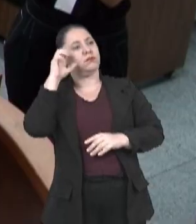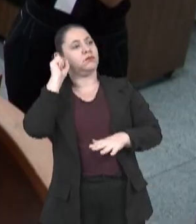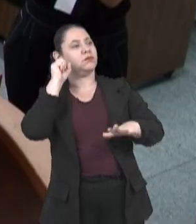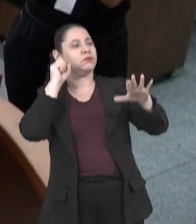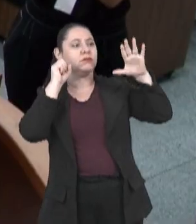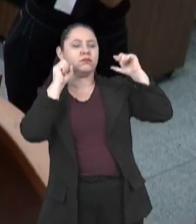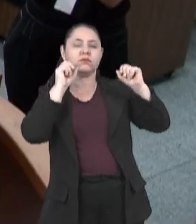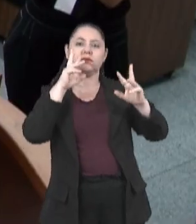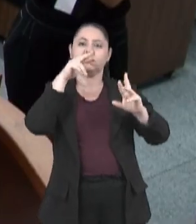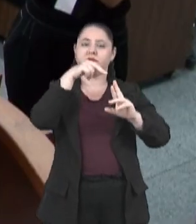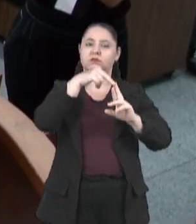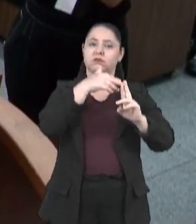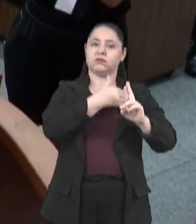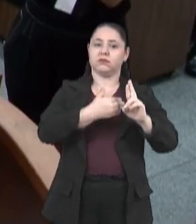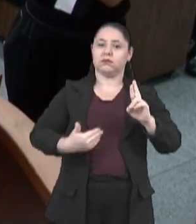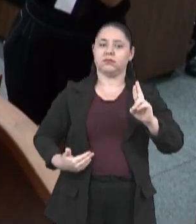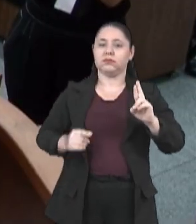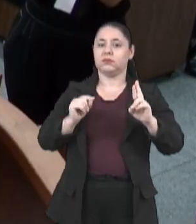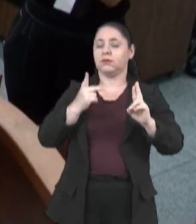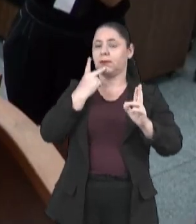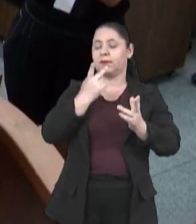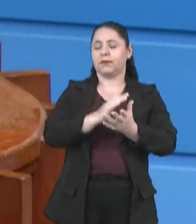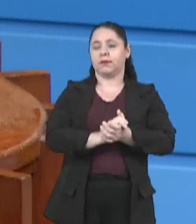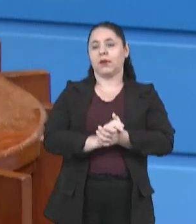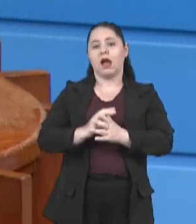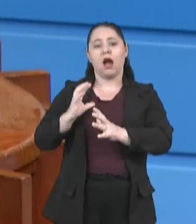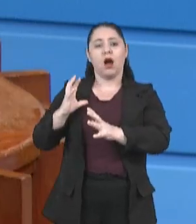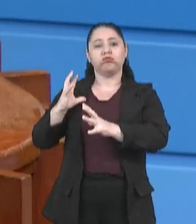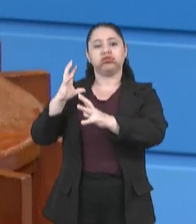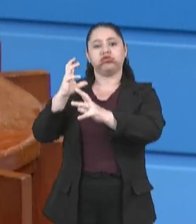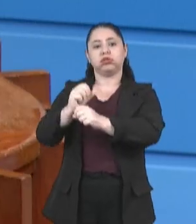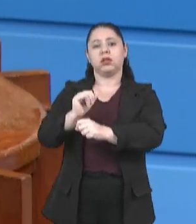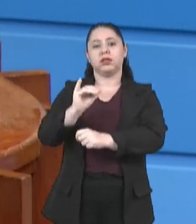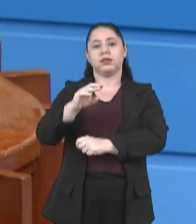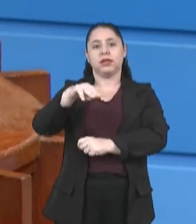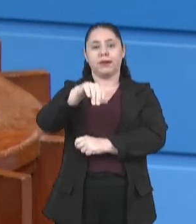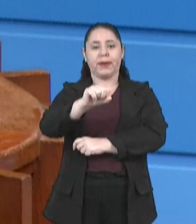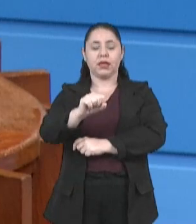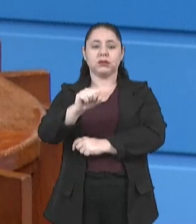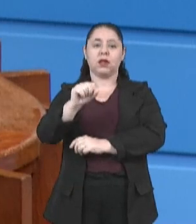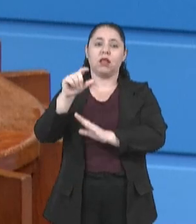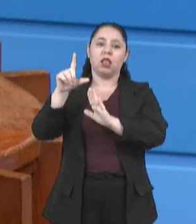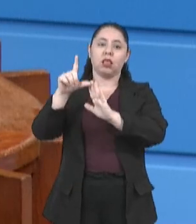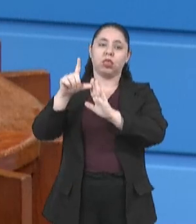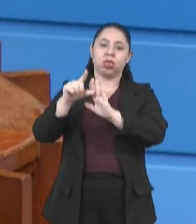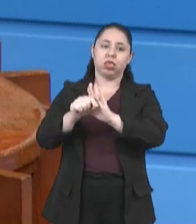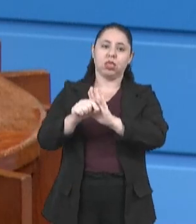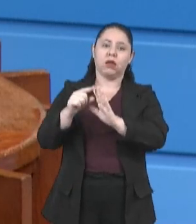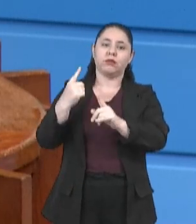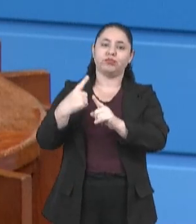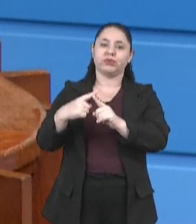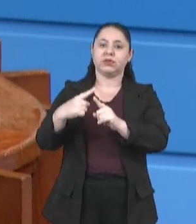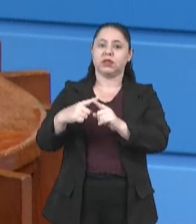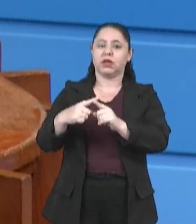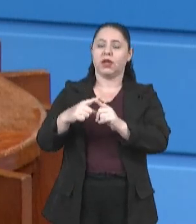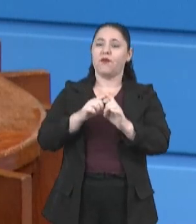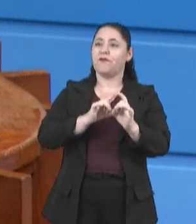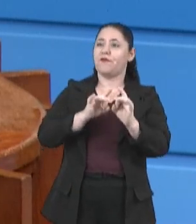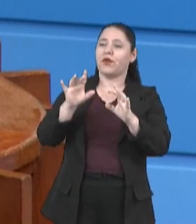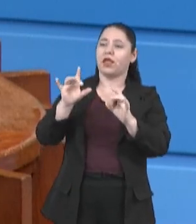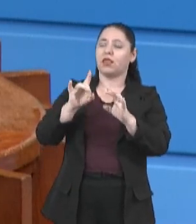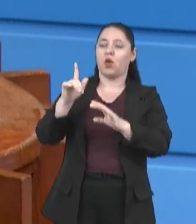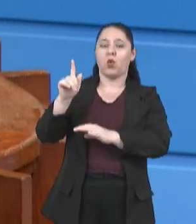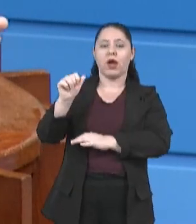de representantes do governo que caiu a arrecadação do ICMS por conta da diminuição da importação do